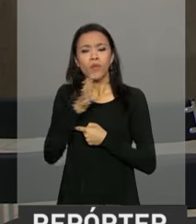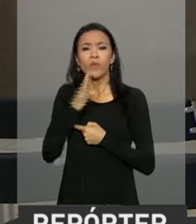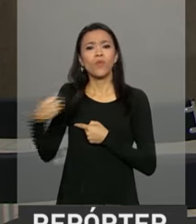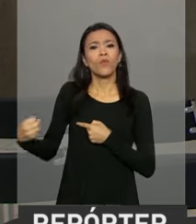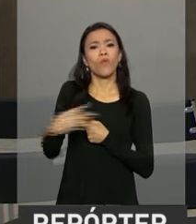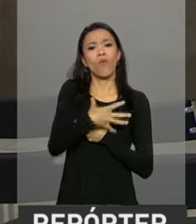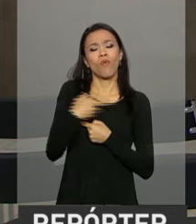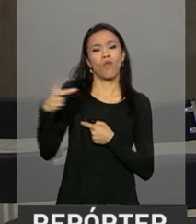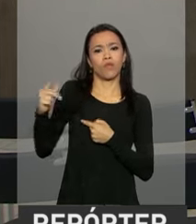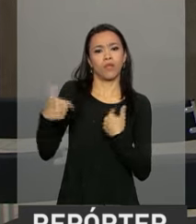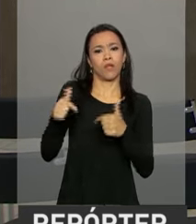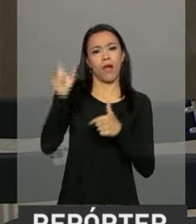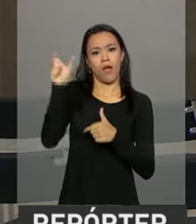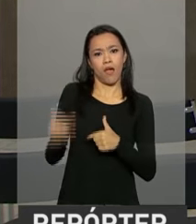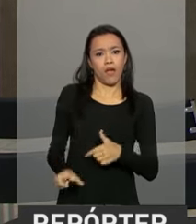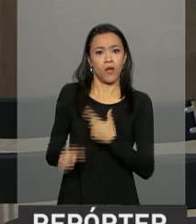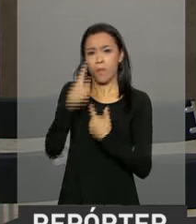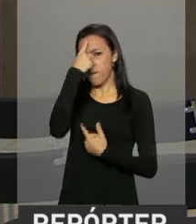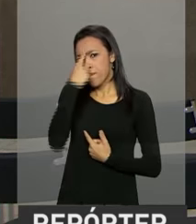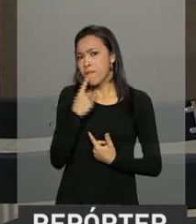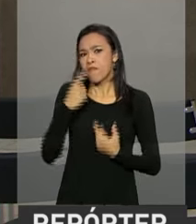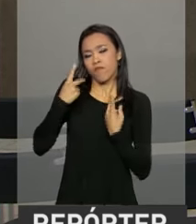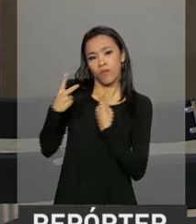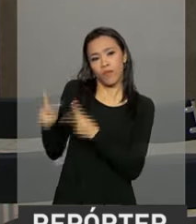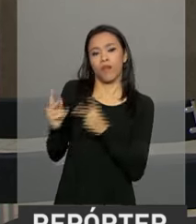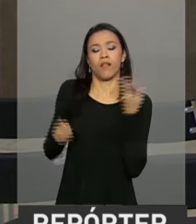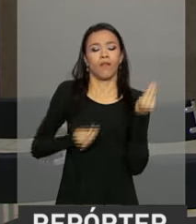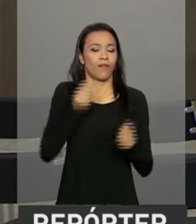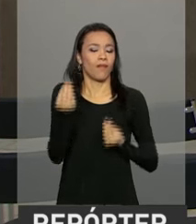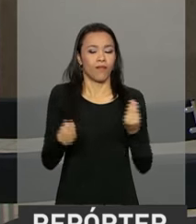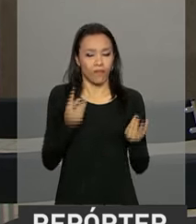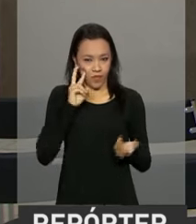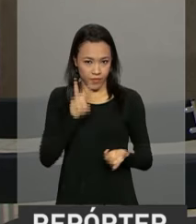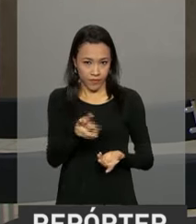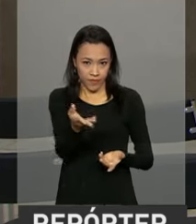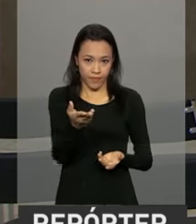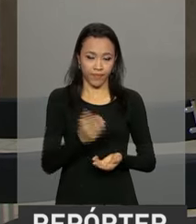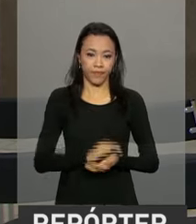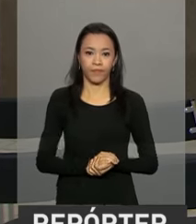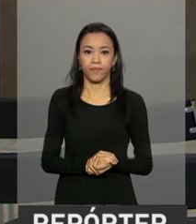União no perfil, no material que a TVNBR preparou sobre ela. Vamos ver.